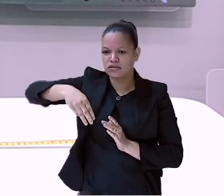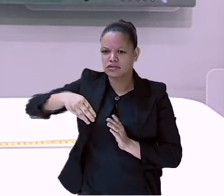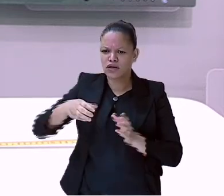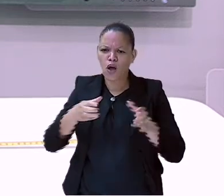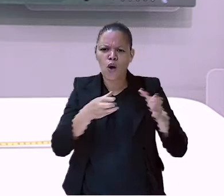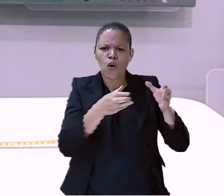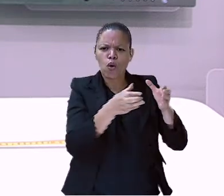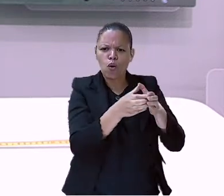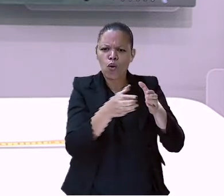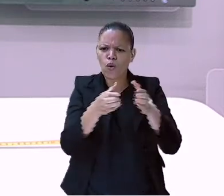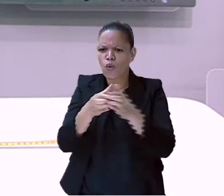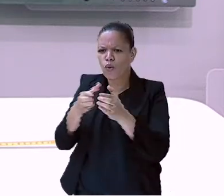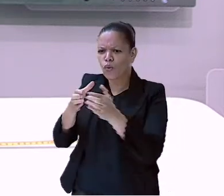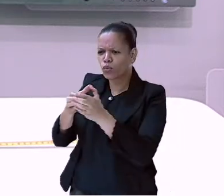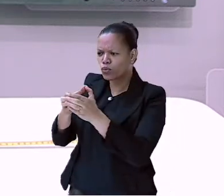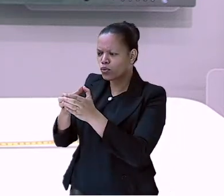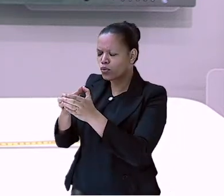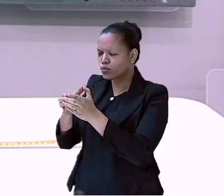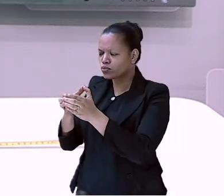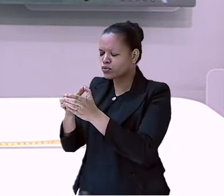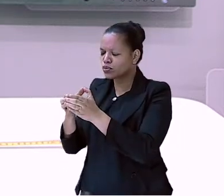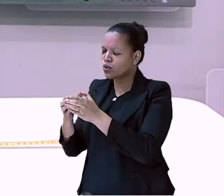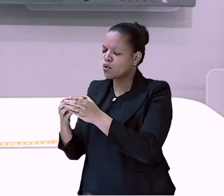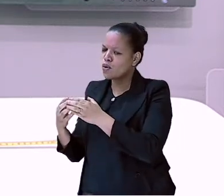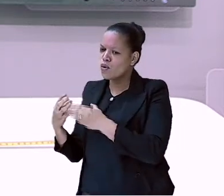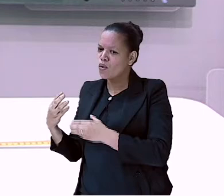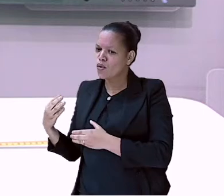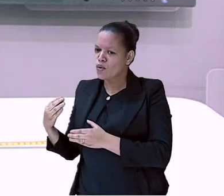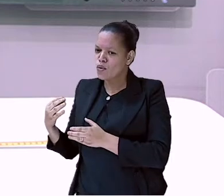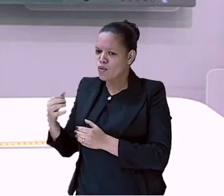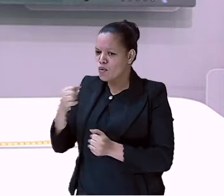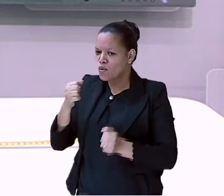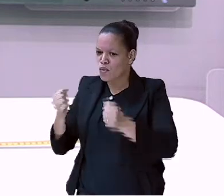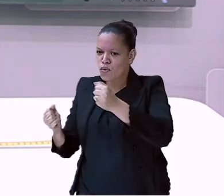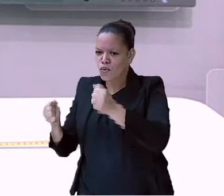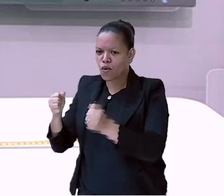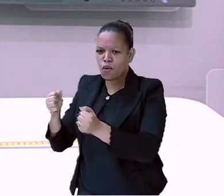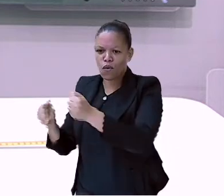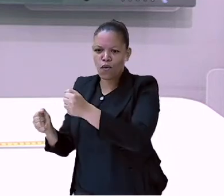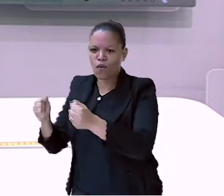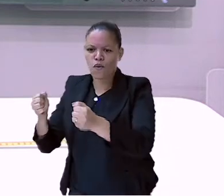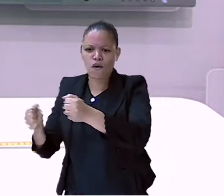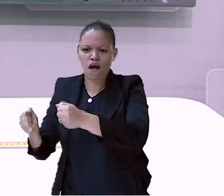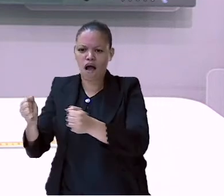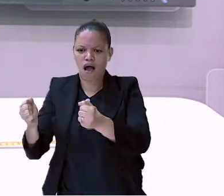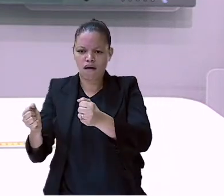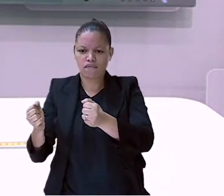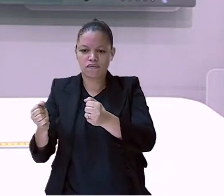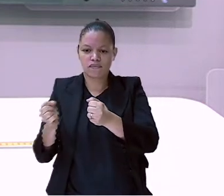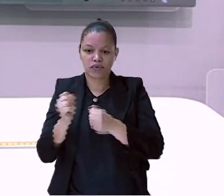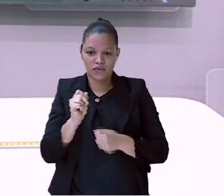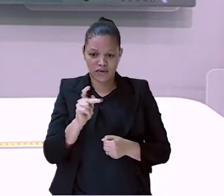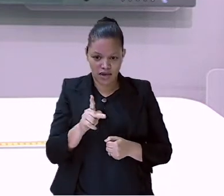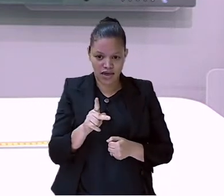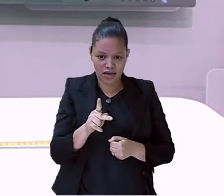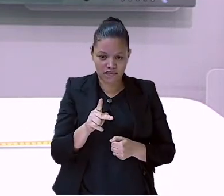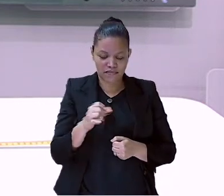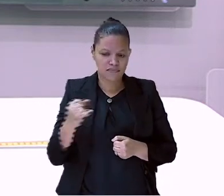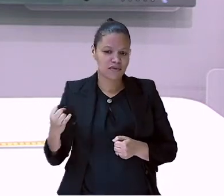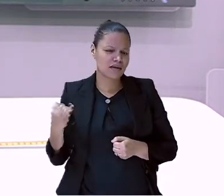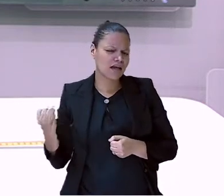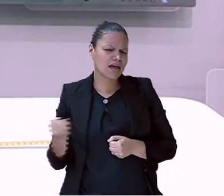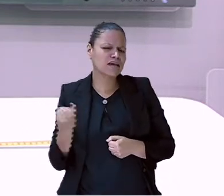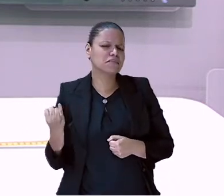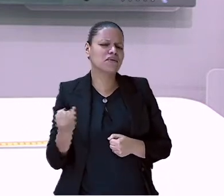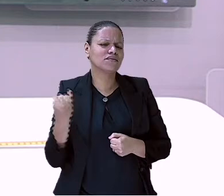que é 2.000 metros. Tá certo? Então, é muito importante para que você tenha aí noção de distância, tá?